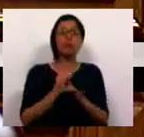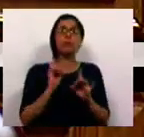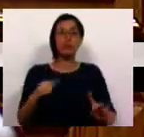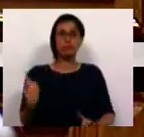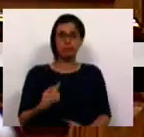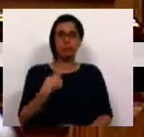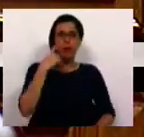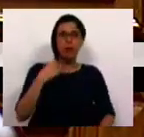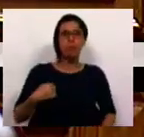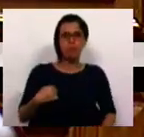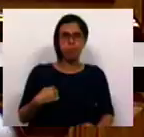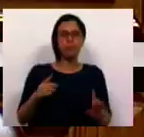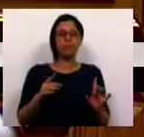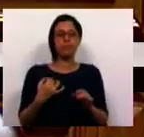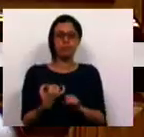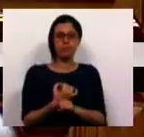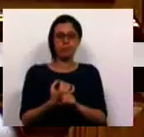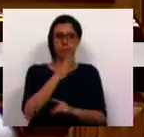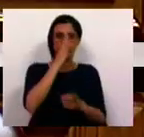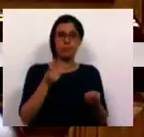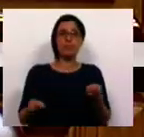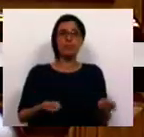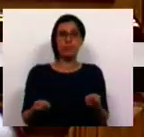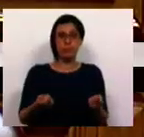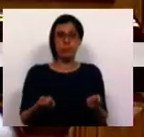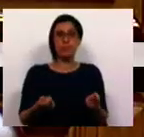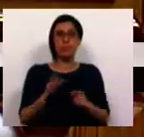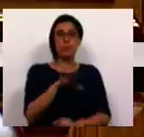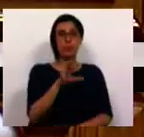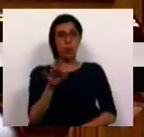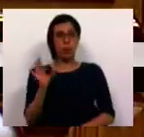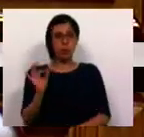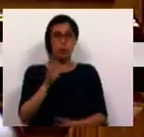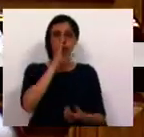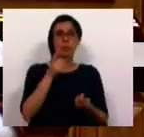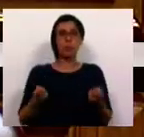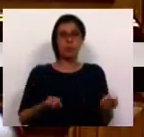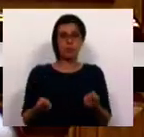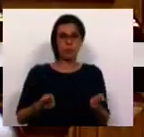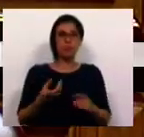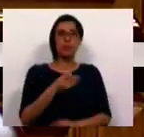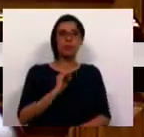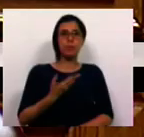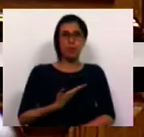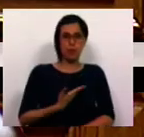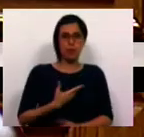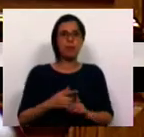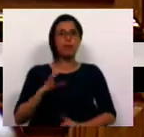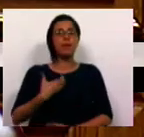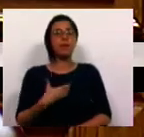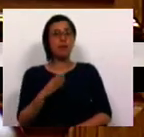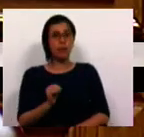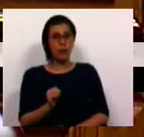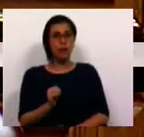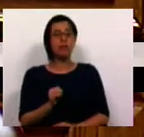nós conhecemos a atividade governativa e as opções governativas do PSD e do